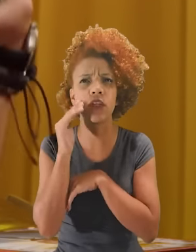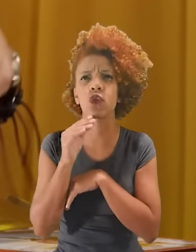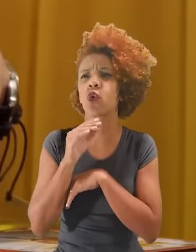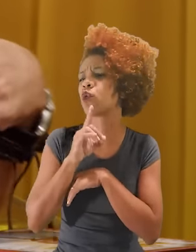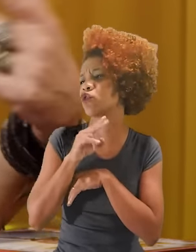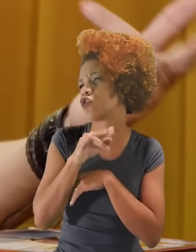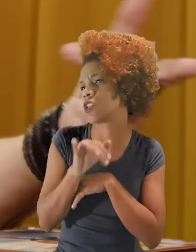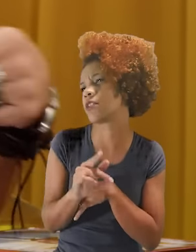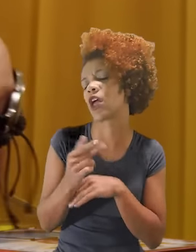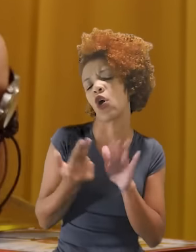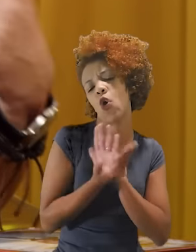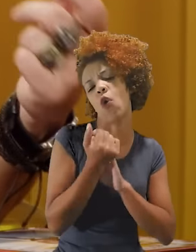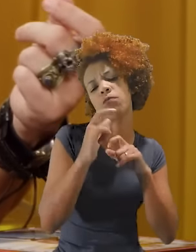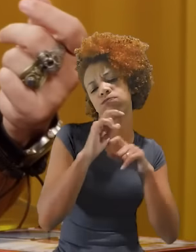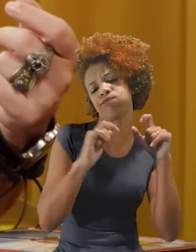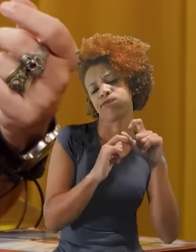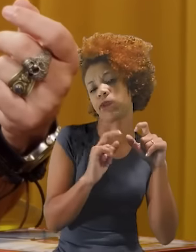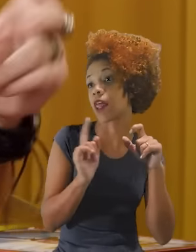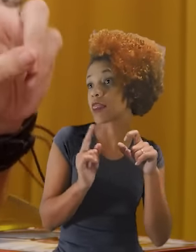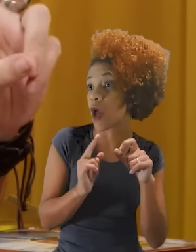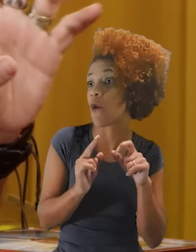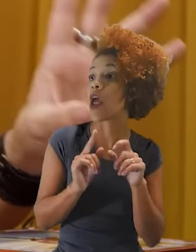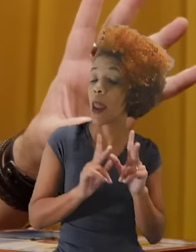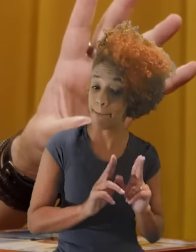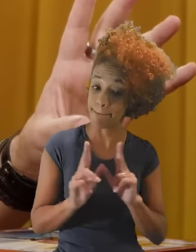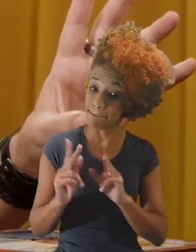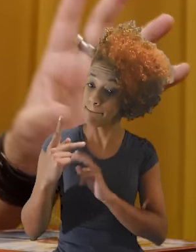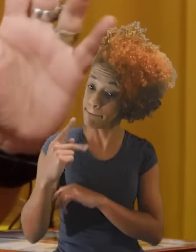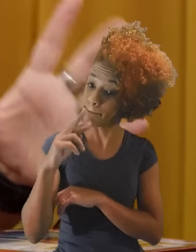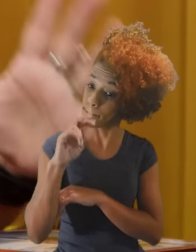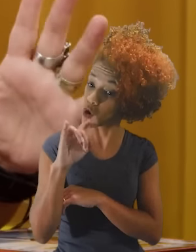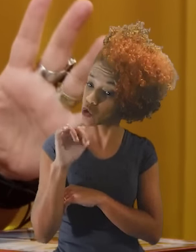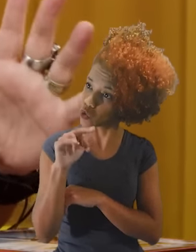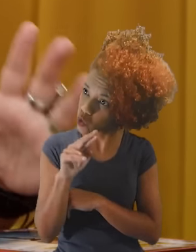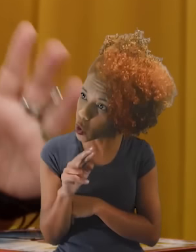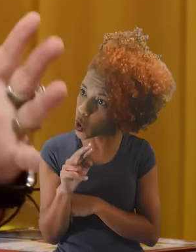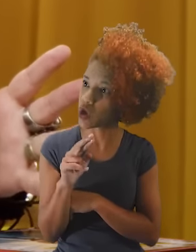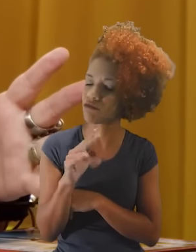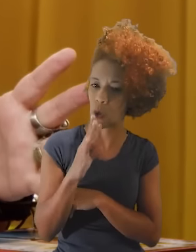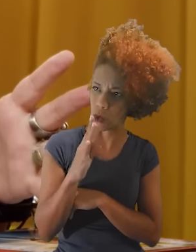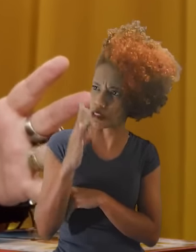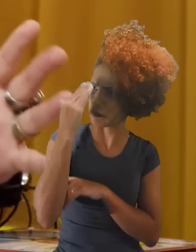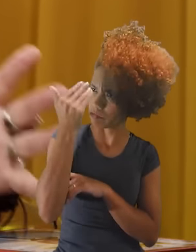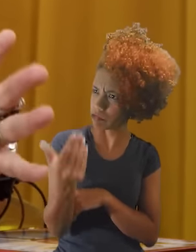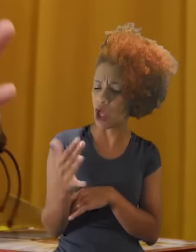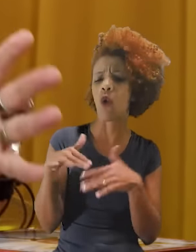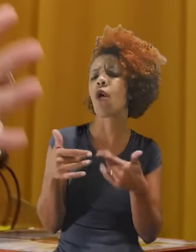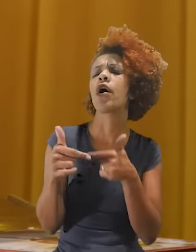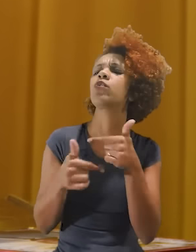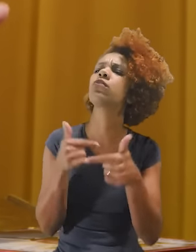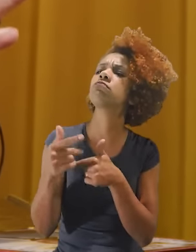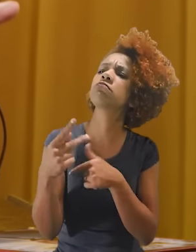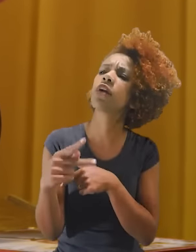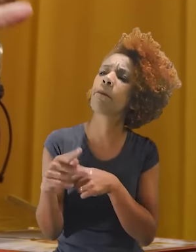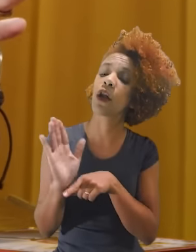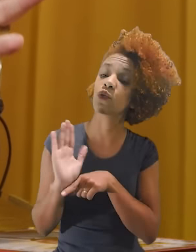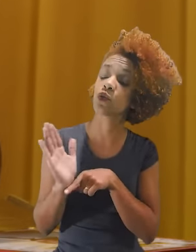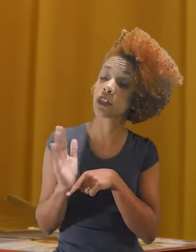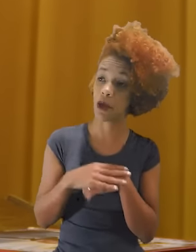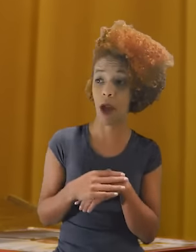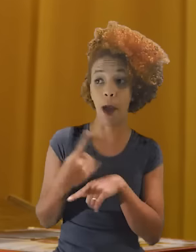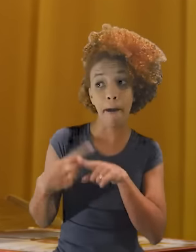Disney como um ilustrador, um desenhista, um animador. Não, ele era produtor. O Walt Disney é conhecido como produtor. Então, assim, qual era o trabalho do Walt Disney no